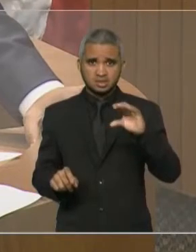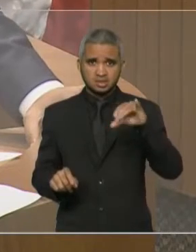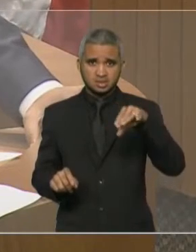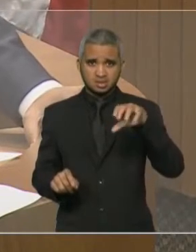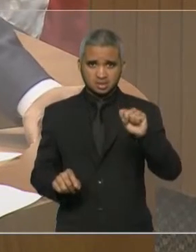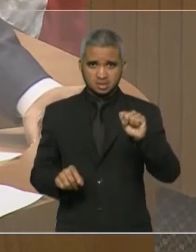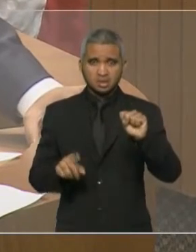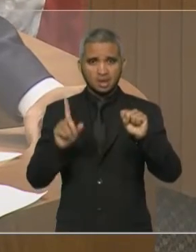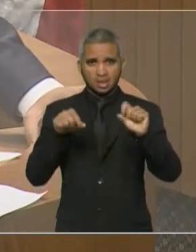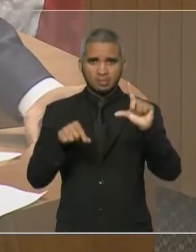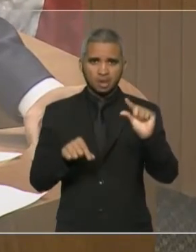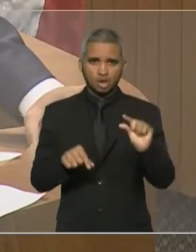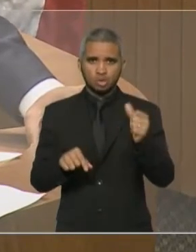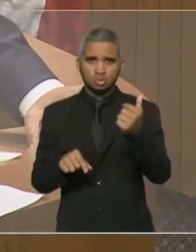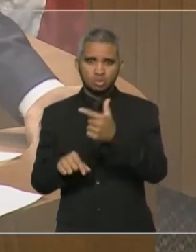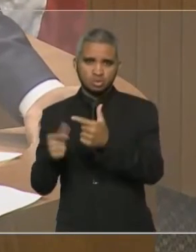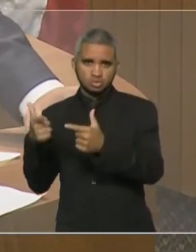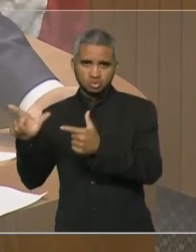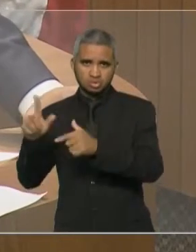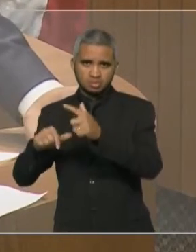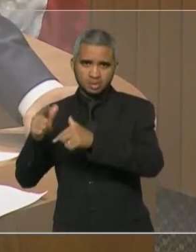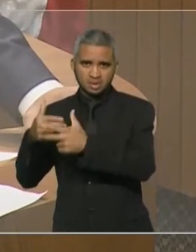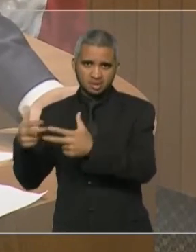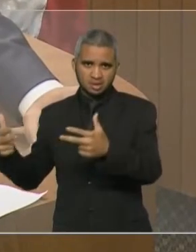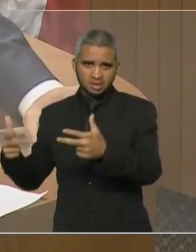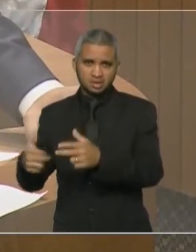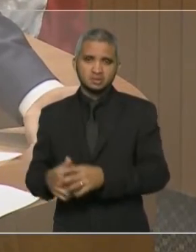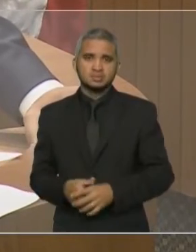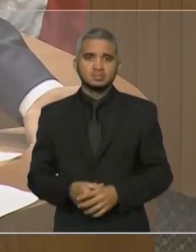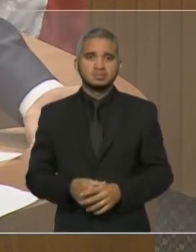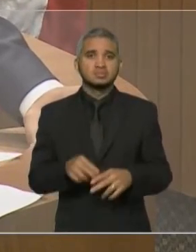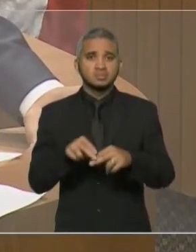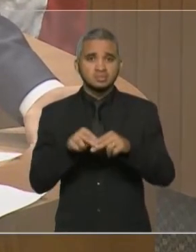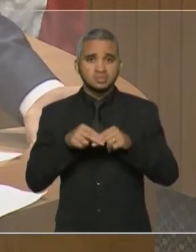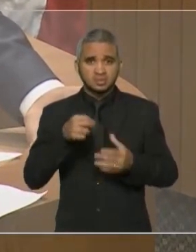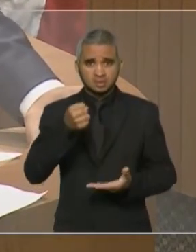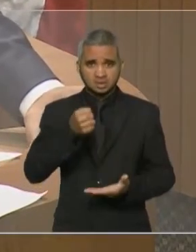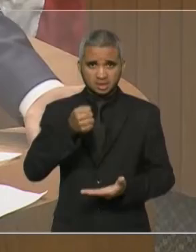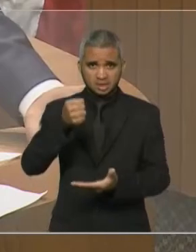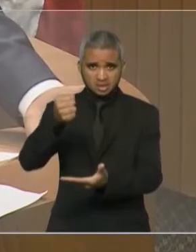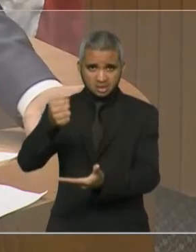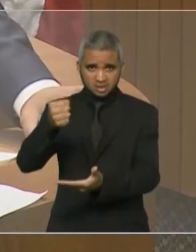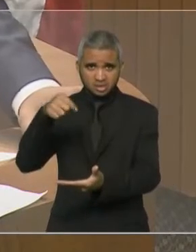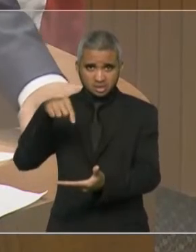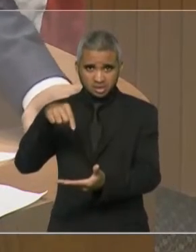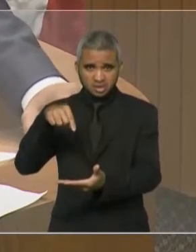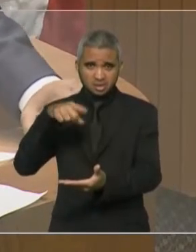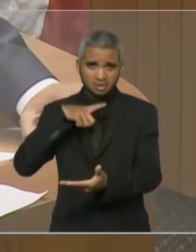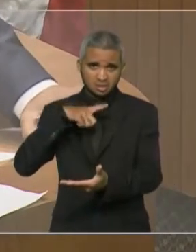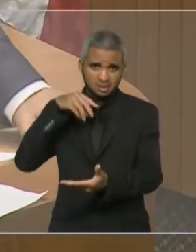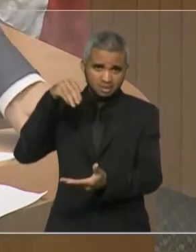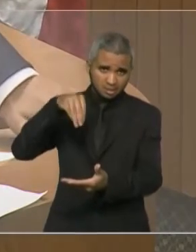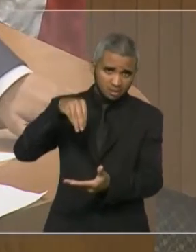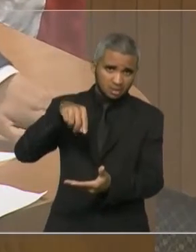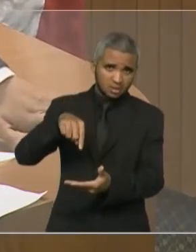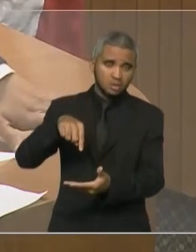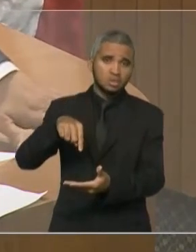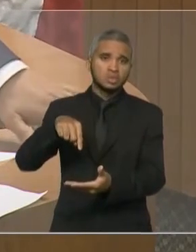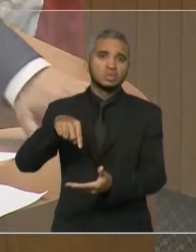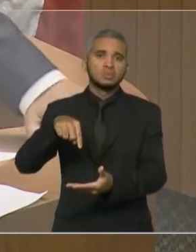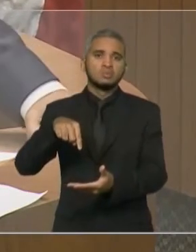E estes produtos que integram a cesta básica, o governo do Estado se propõe, através desse projeto de lei e